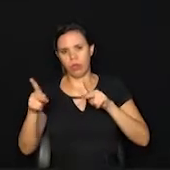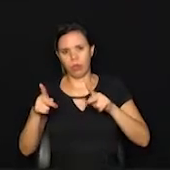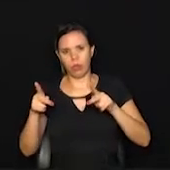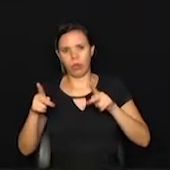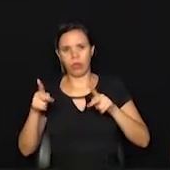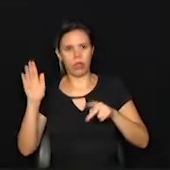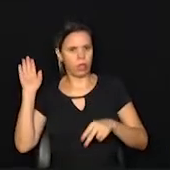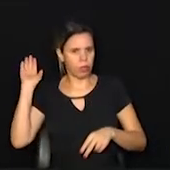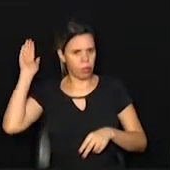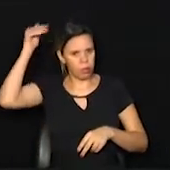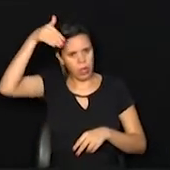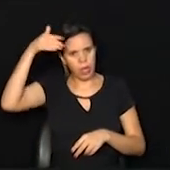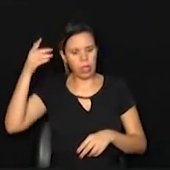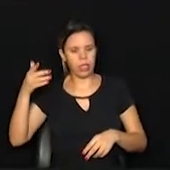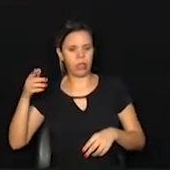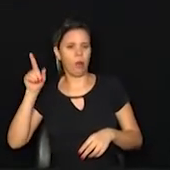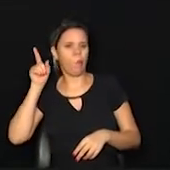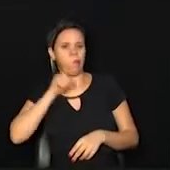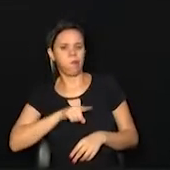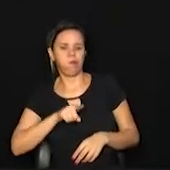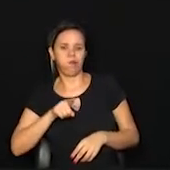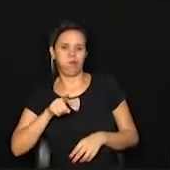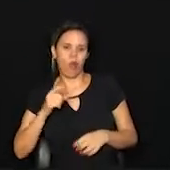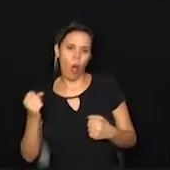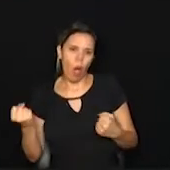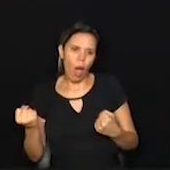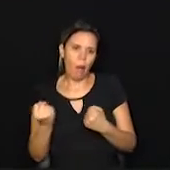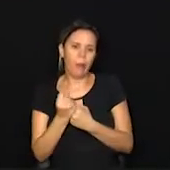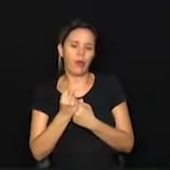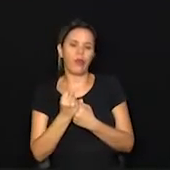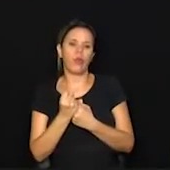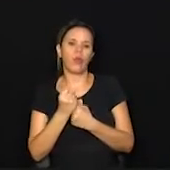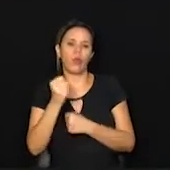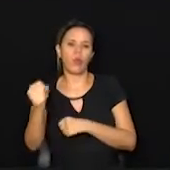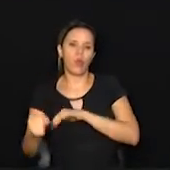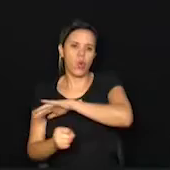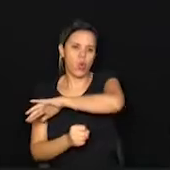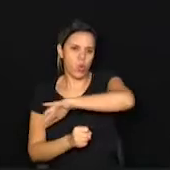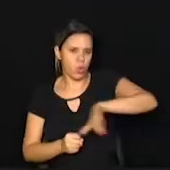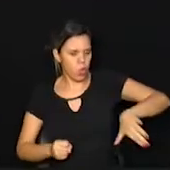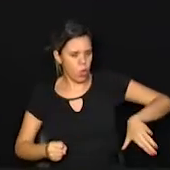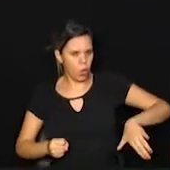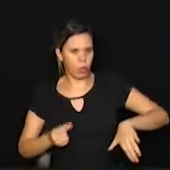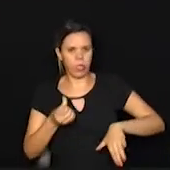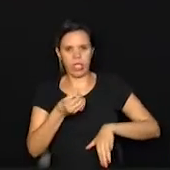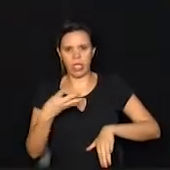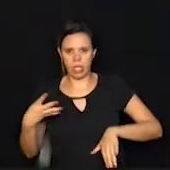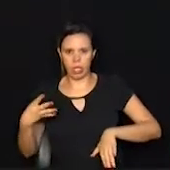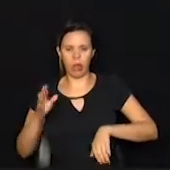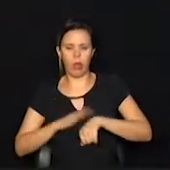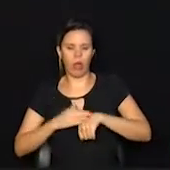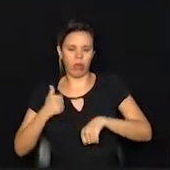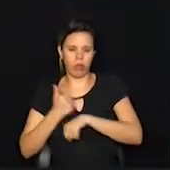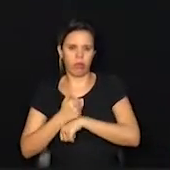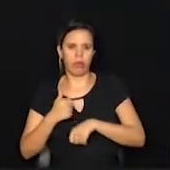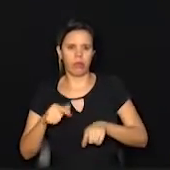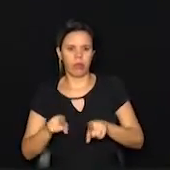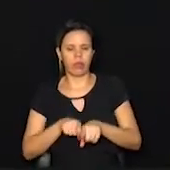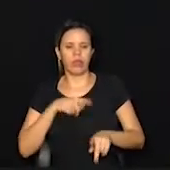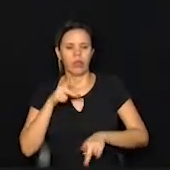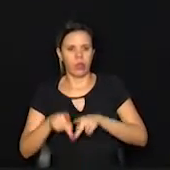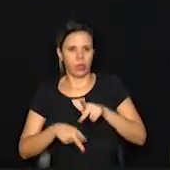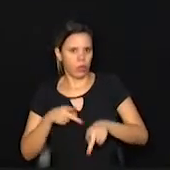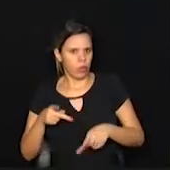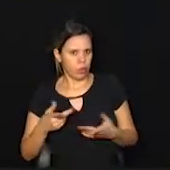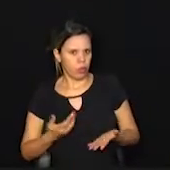Unidos né É bom lembrar que os Estados Unidos apoiou o golpe de 64 e deu coragem né porque os golpistas